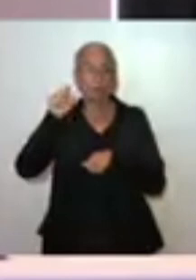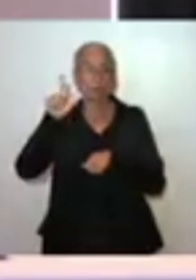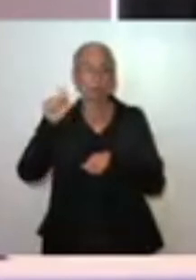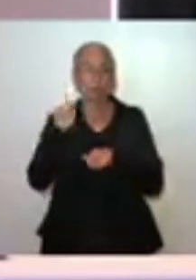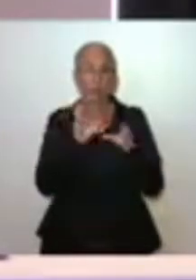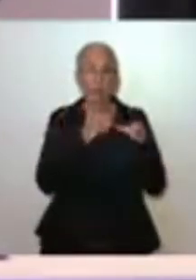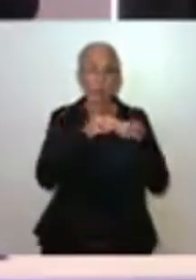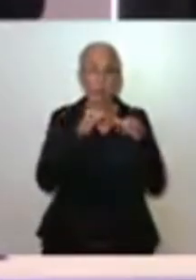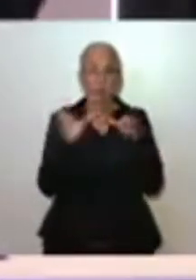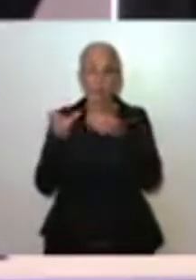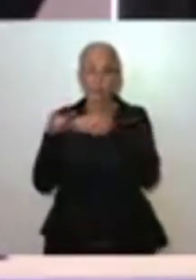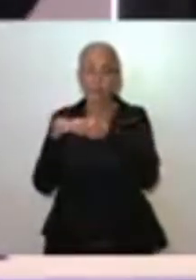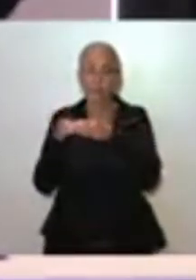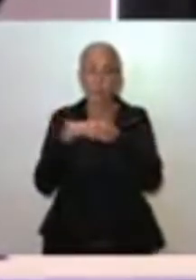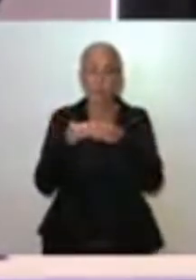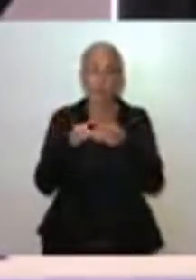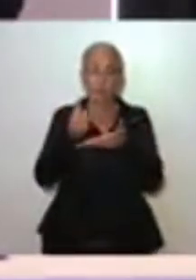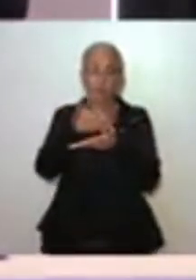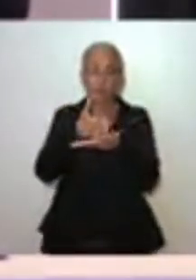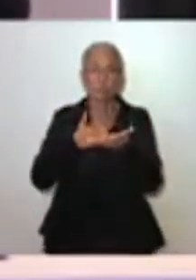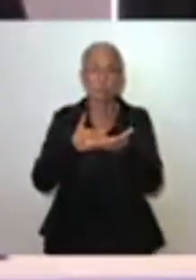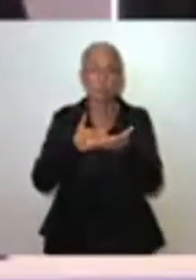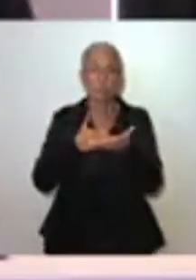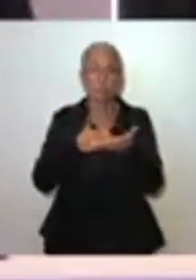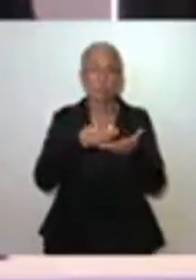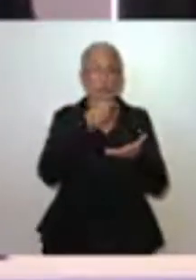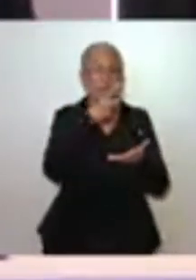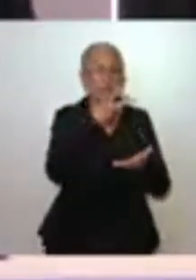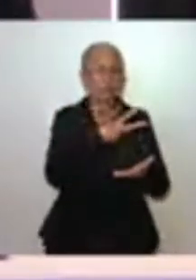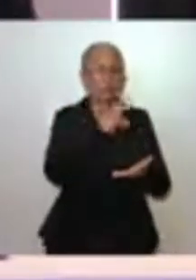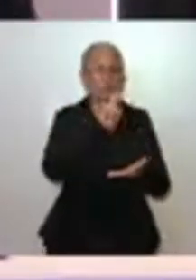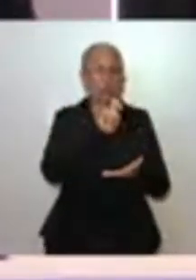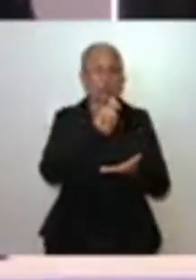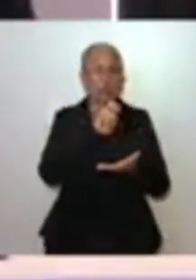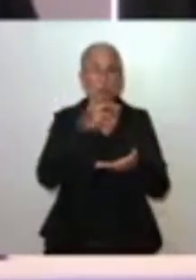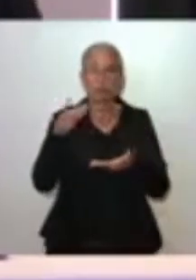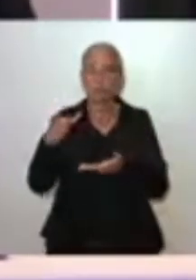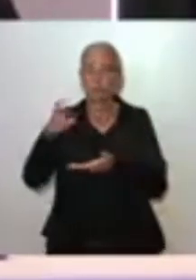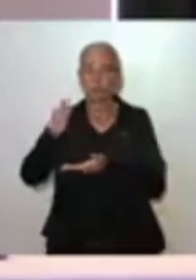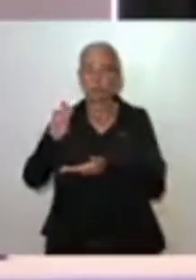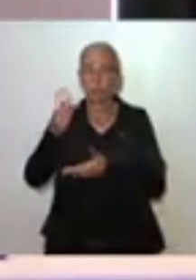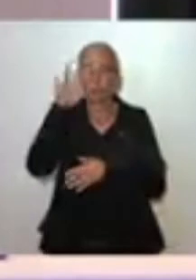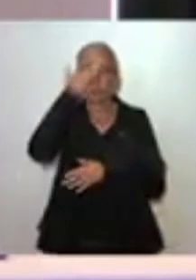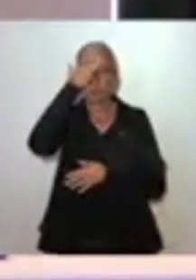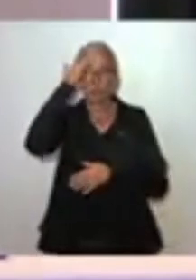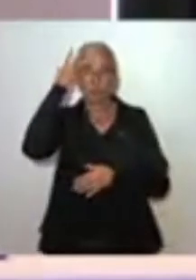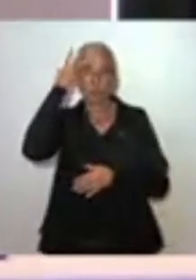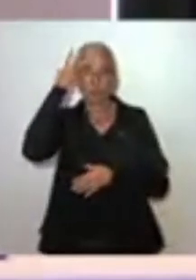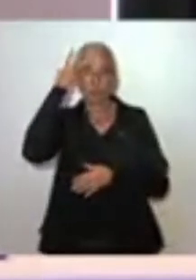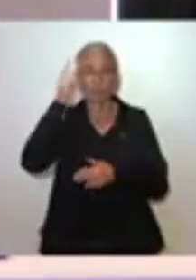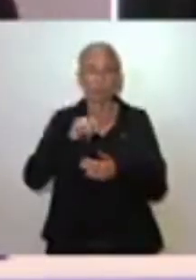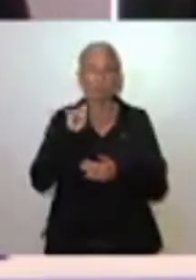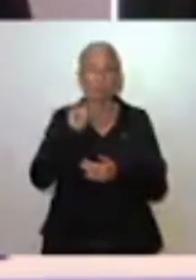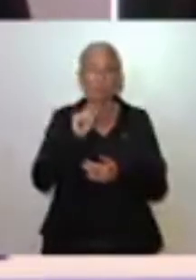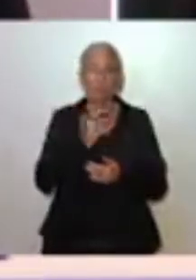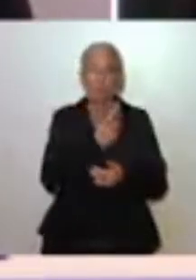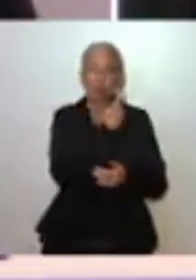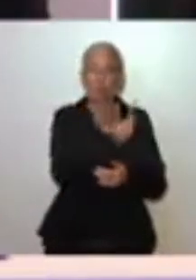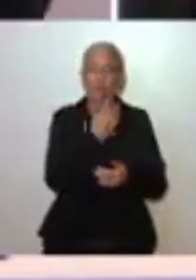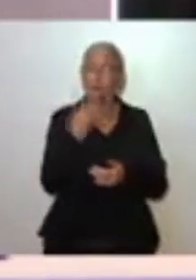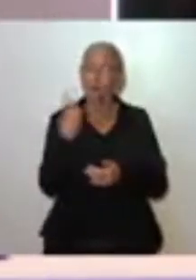você divide o estado em 35 distritos de 1 milhão de pessoas e aí cada distrito